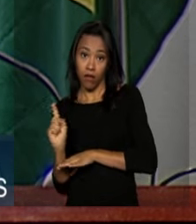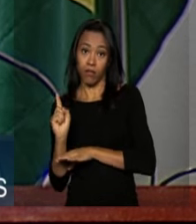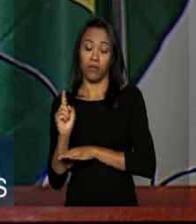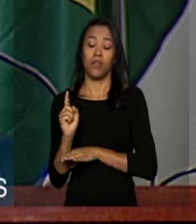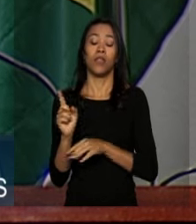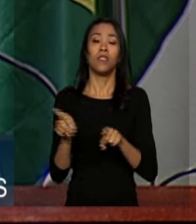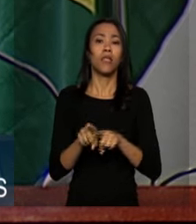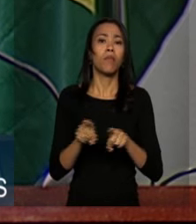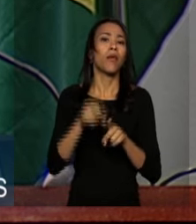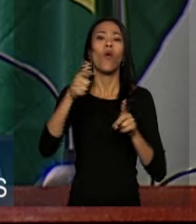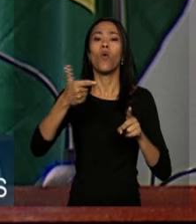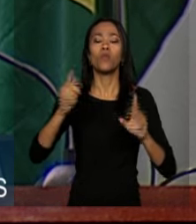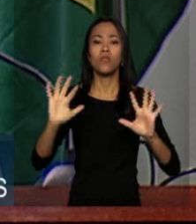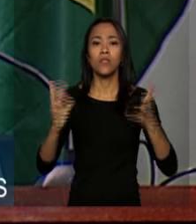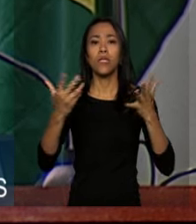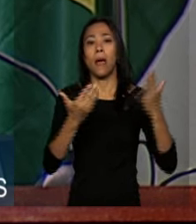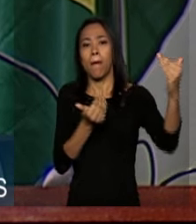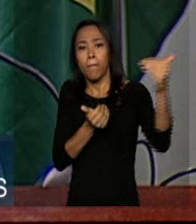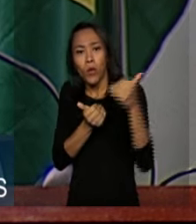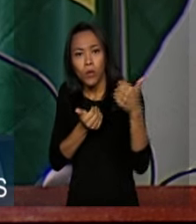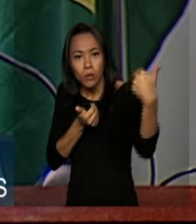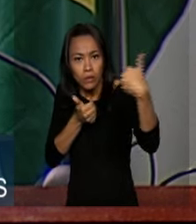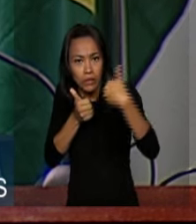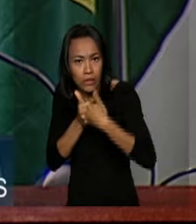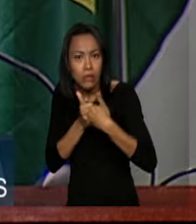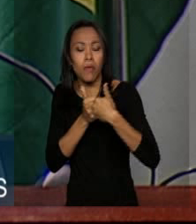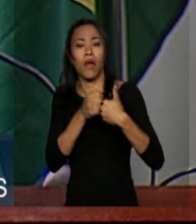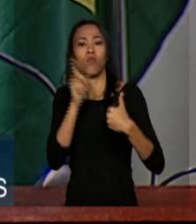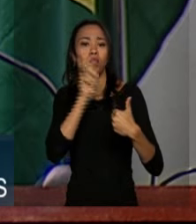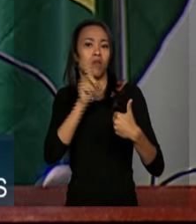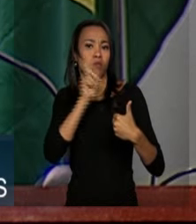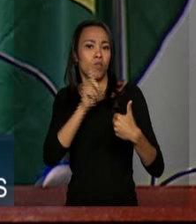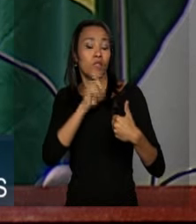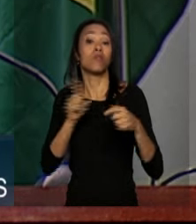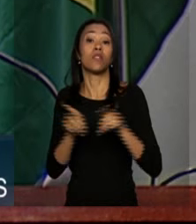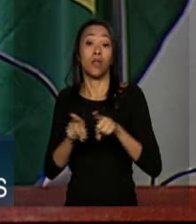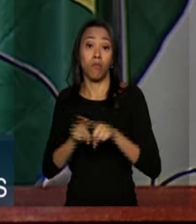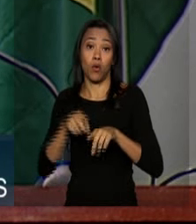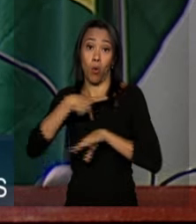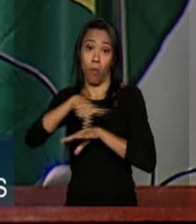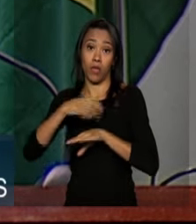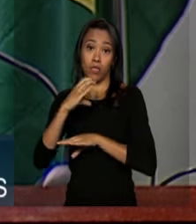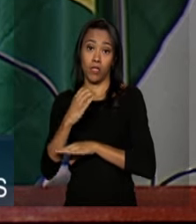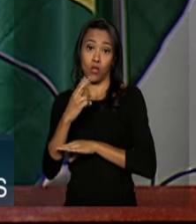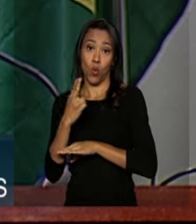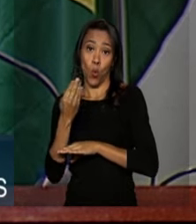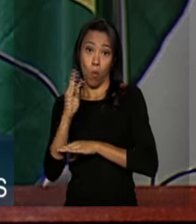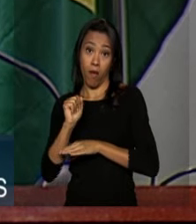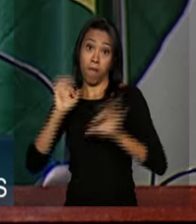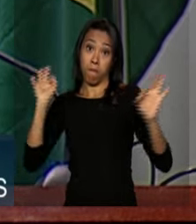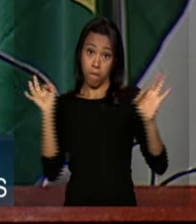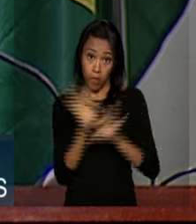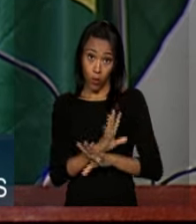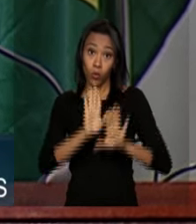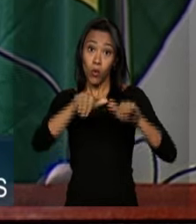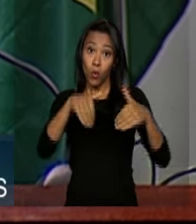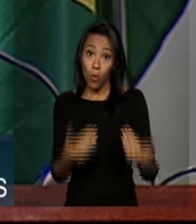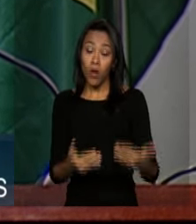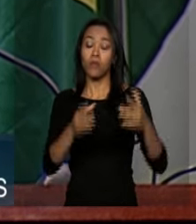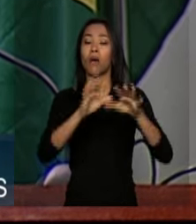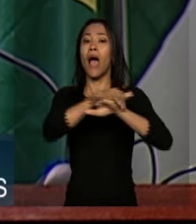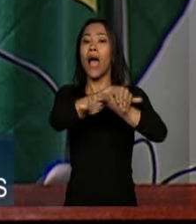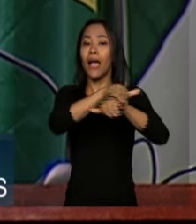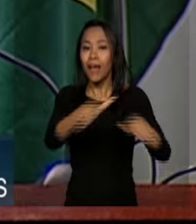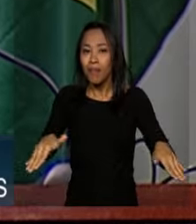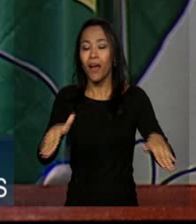a aproximação dos Estados Unidos com Cuba, que só será completa quando se levantar o embargo econômico